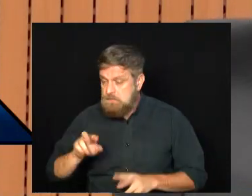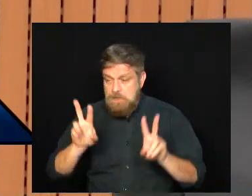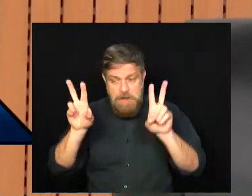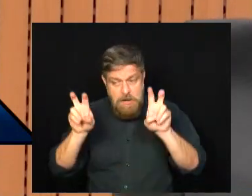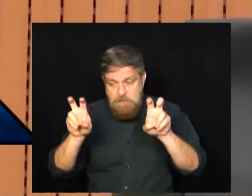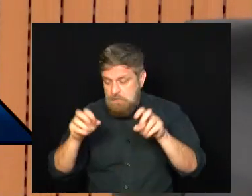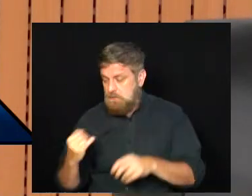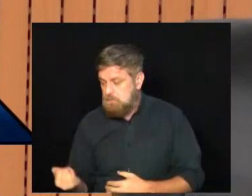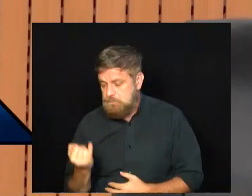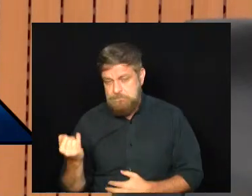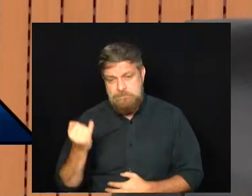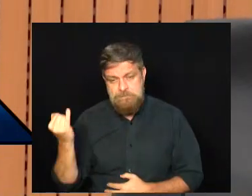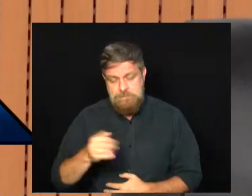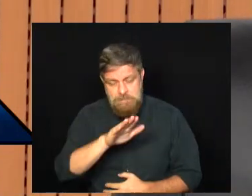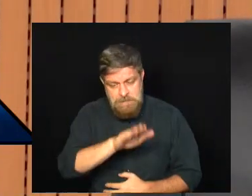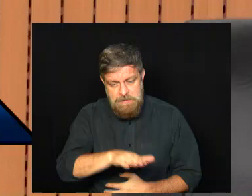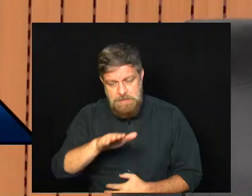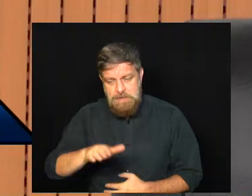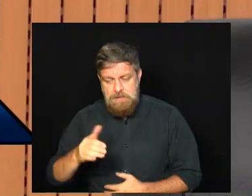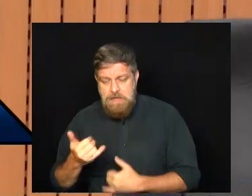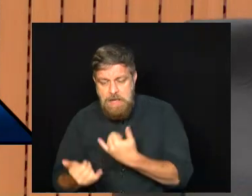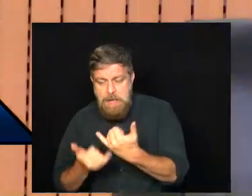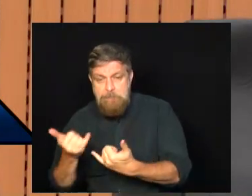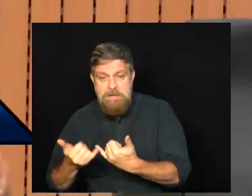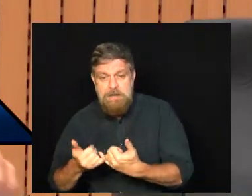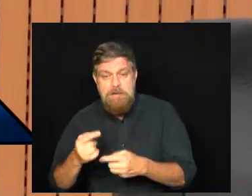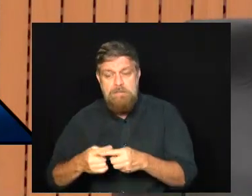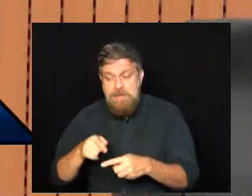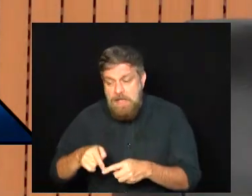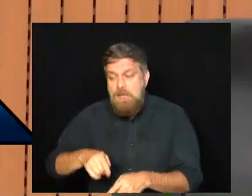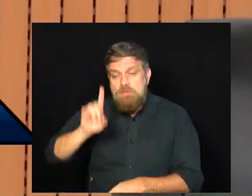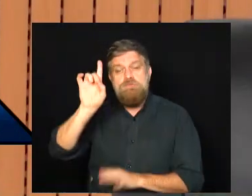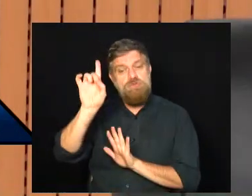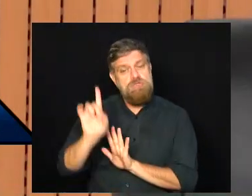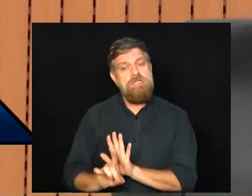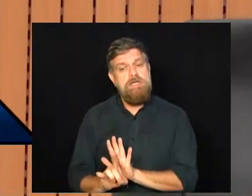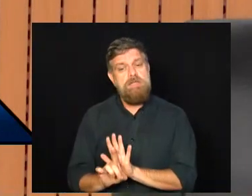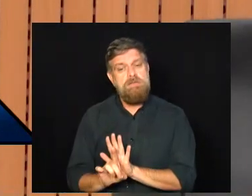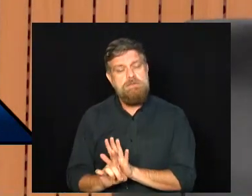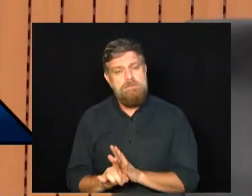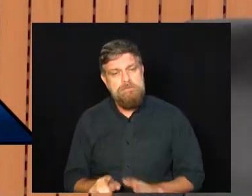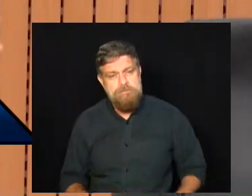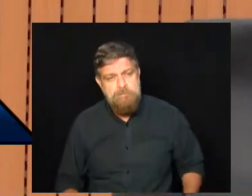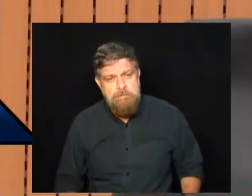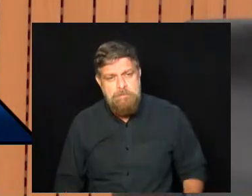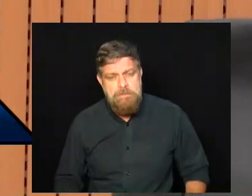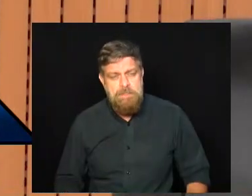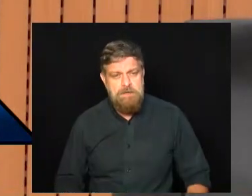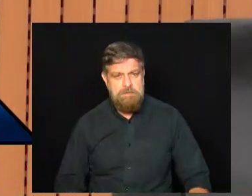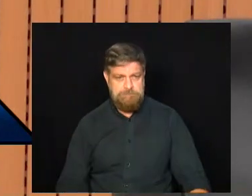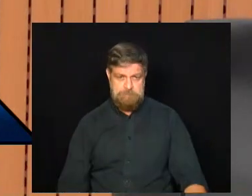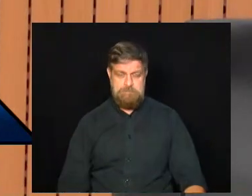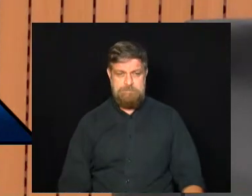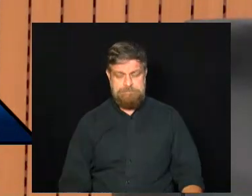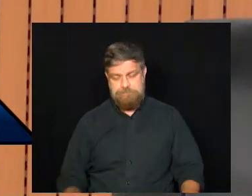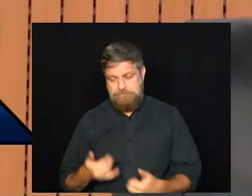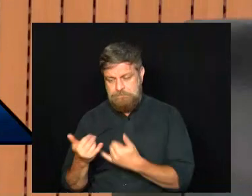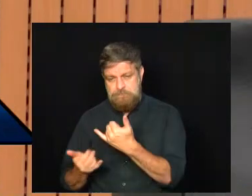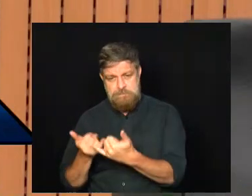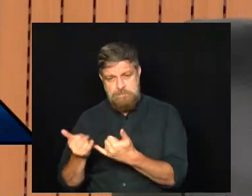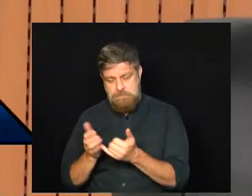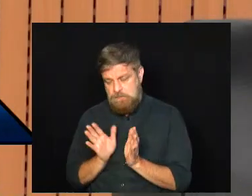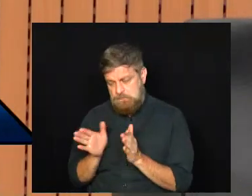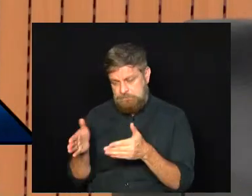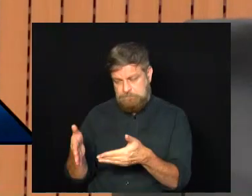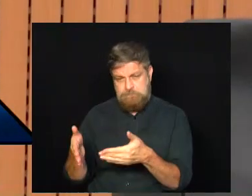a esse direito, né, da criança e do brincar, né? Mas hoje